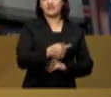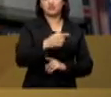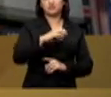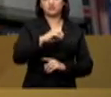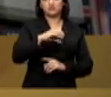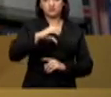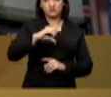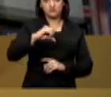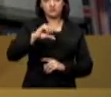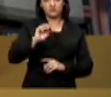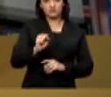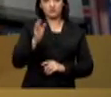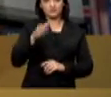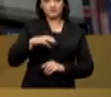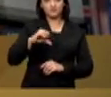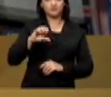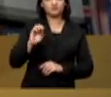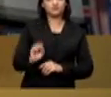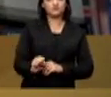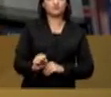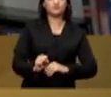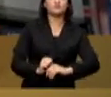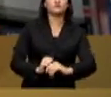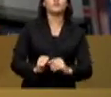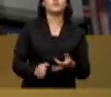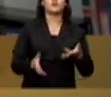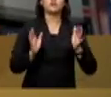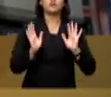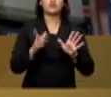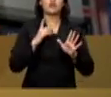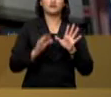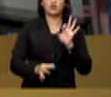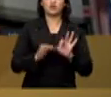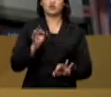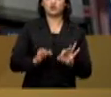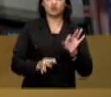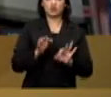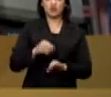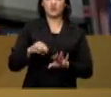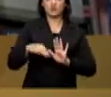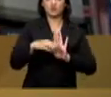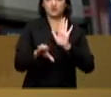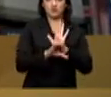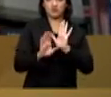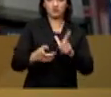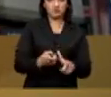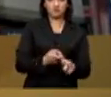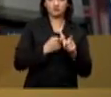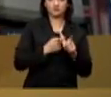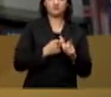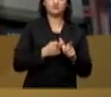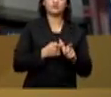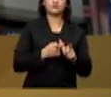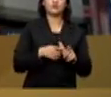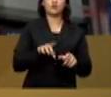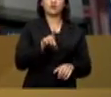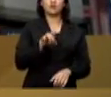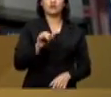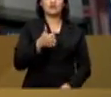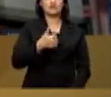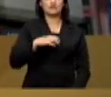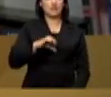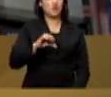7.098/98, que já havia sido suspensa no julgamento da medida cautelar, sessão de 19